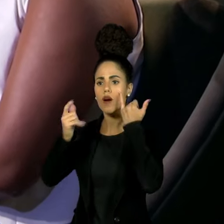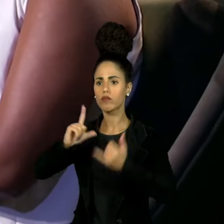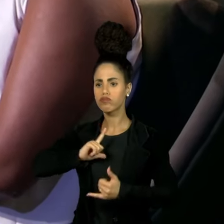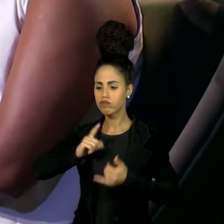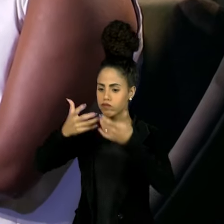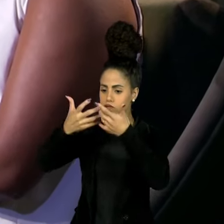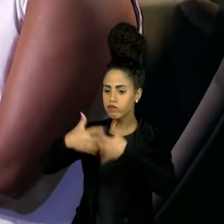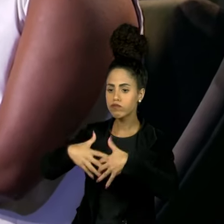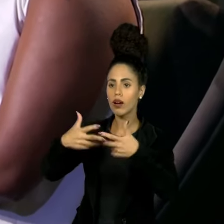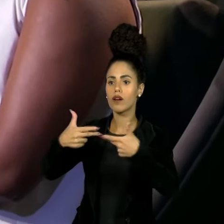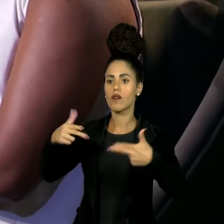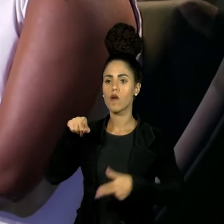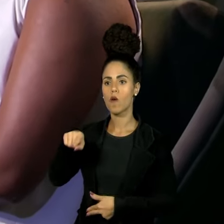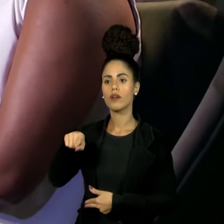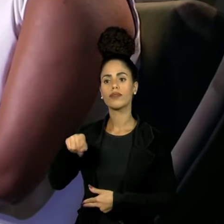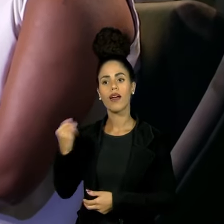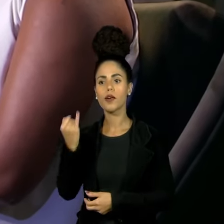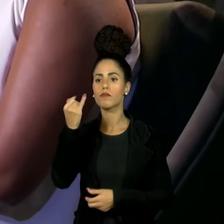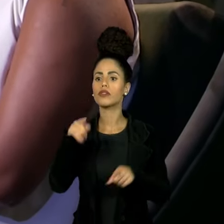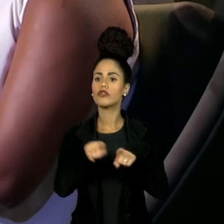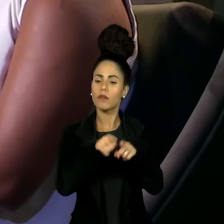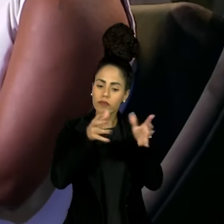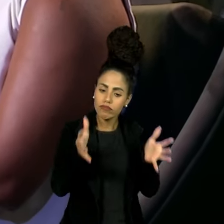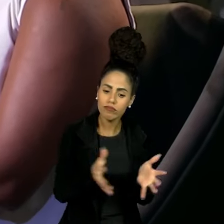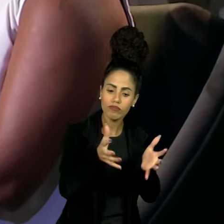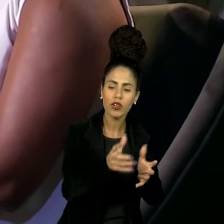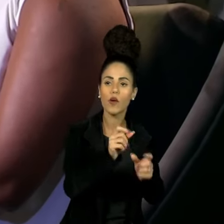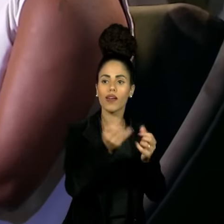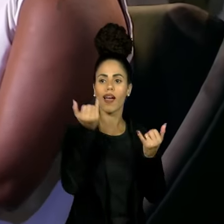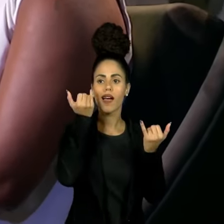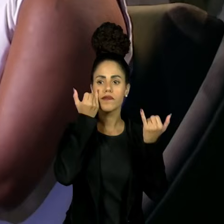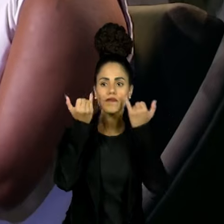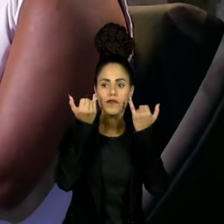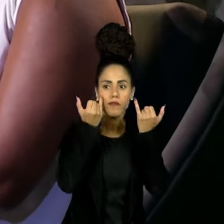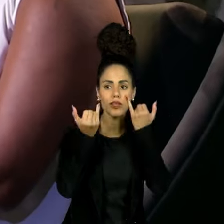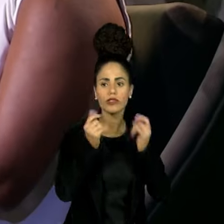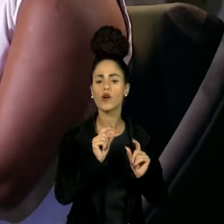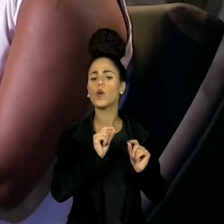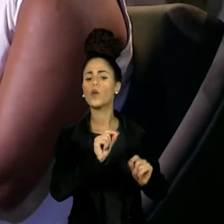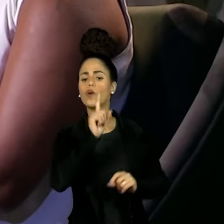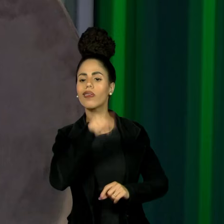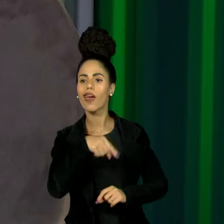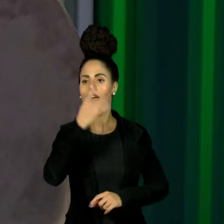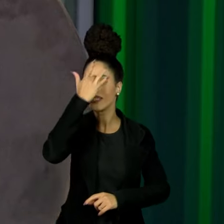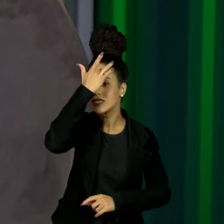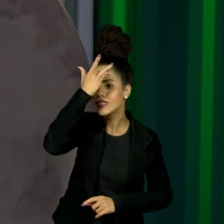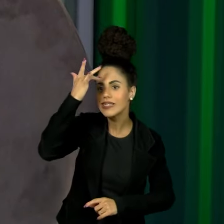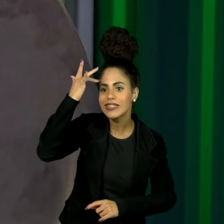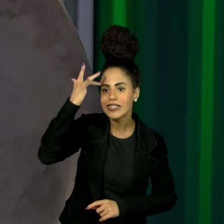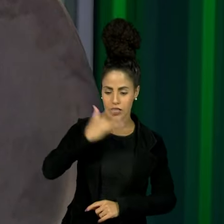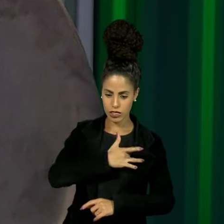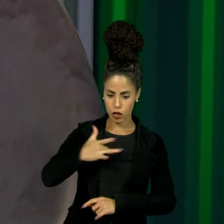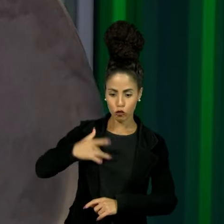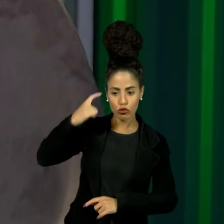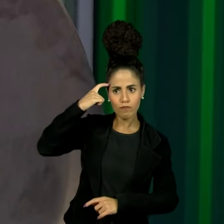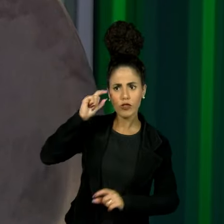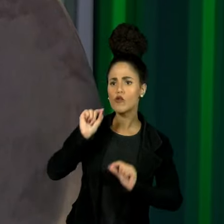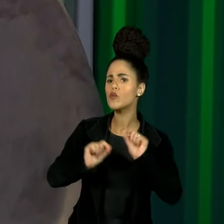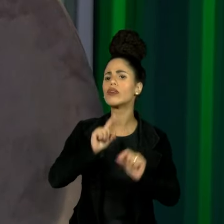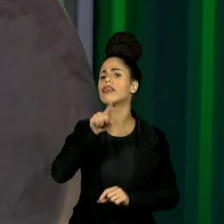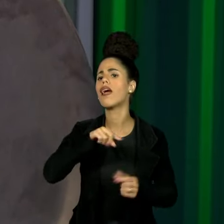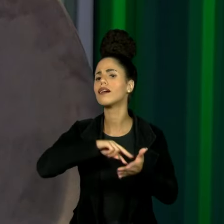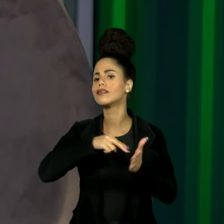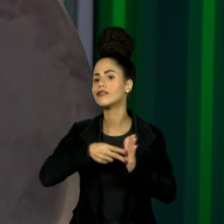é importante que se fomente também o acesso à informação do que é saúde mental, como essas pessoas podem buscar o